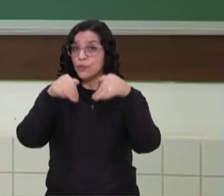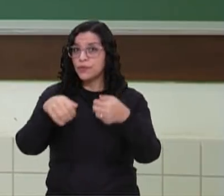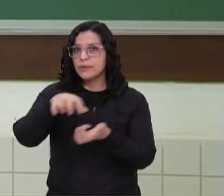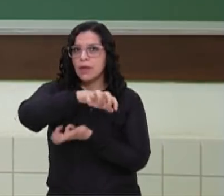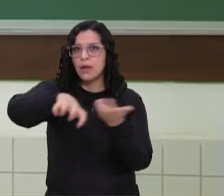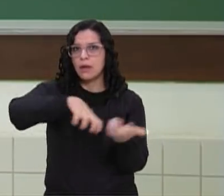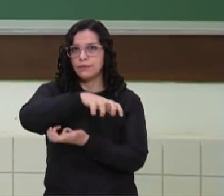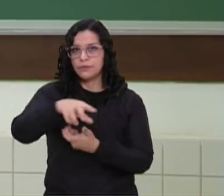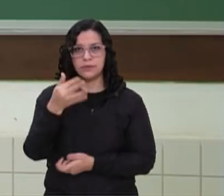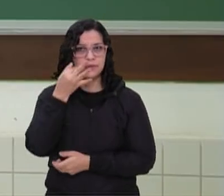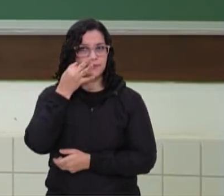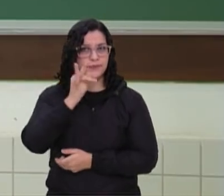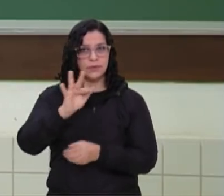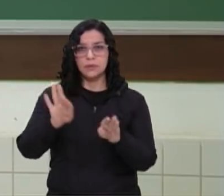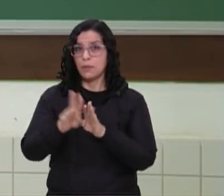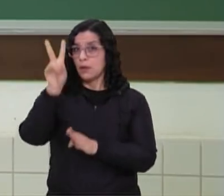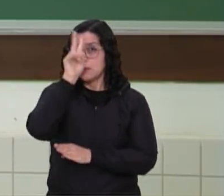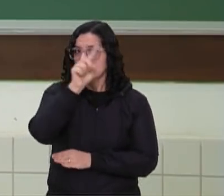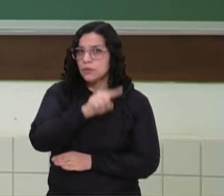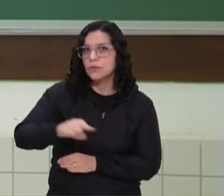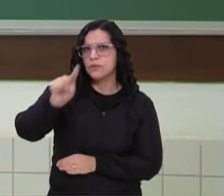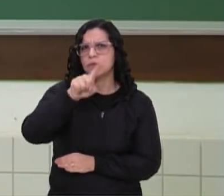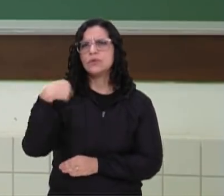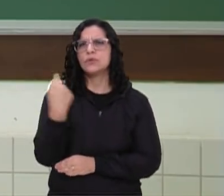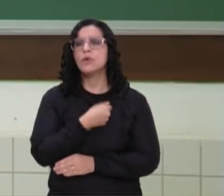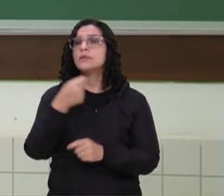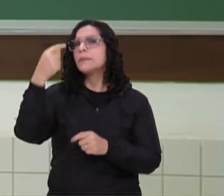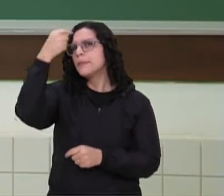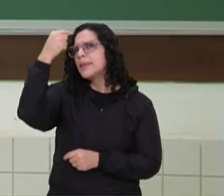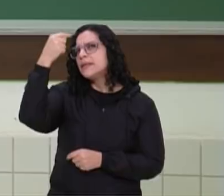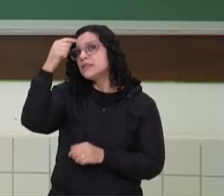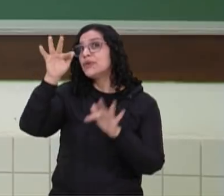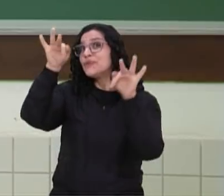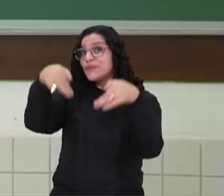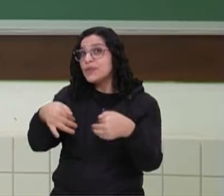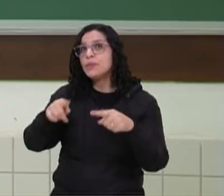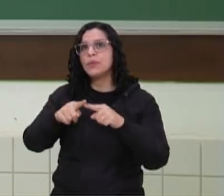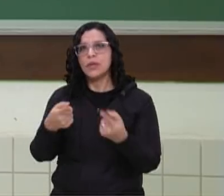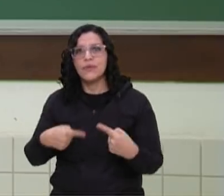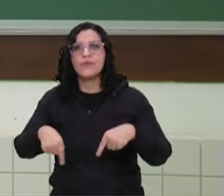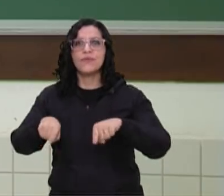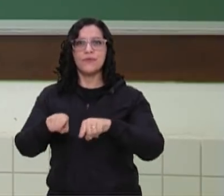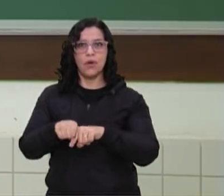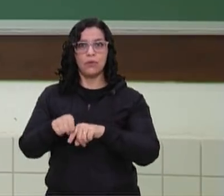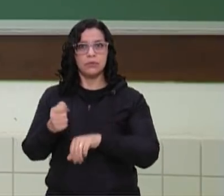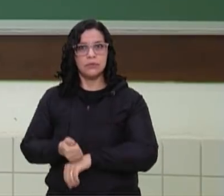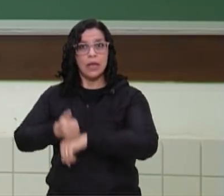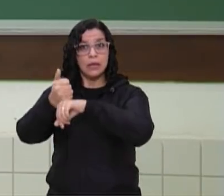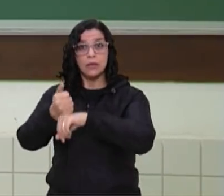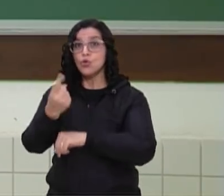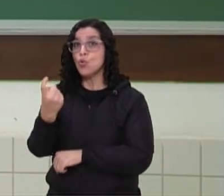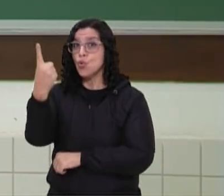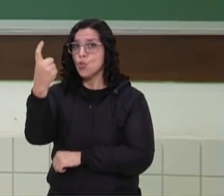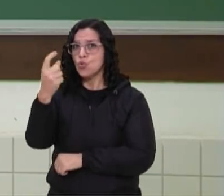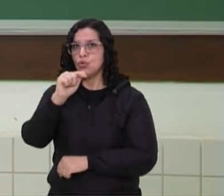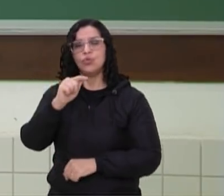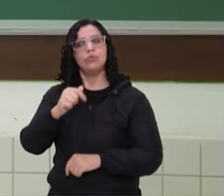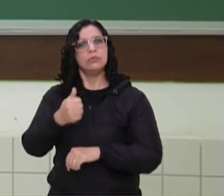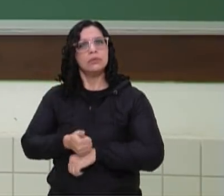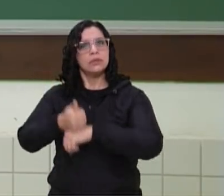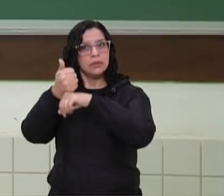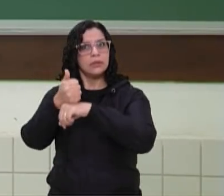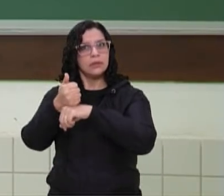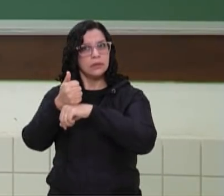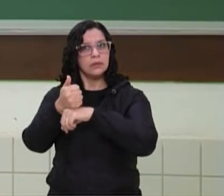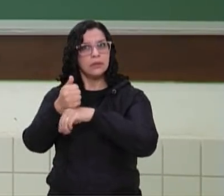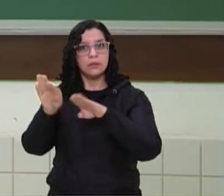Revolução Francesa. Lembrando a vocês que a gente considera o fim porque ele volta o governo para uma pessoa só, uma autoridade só. Ele